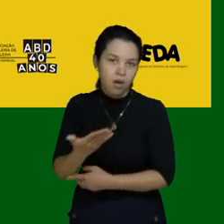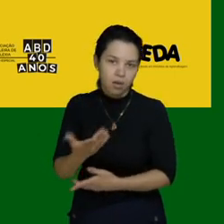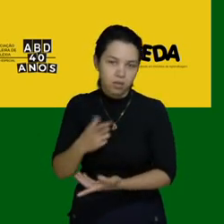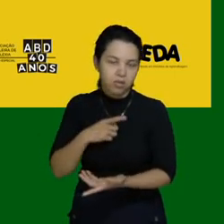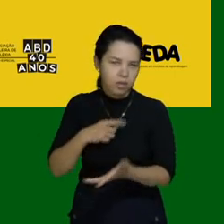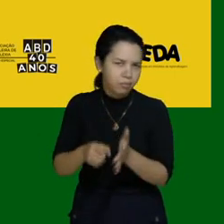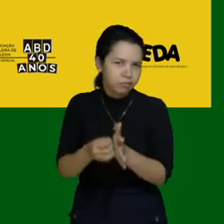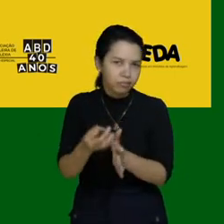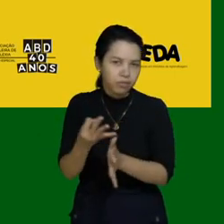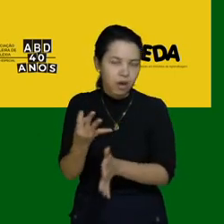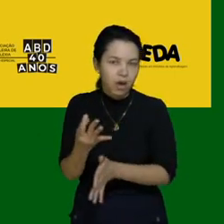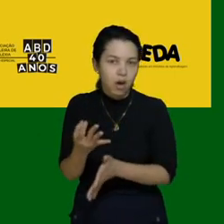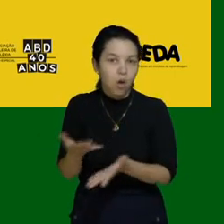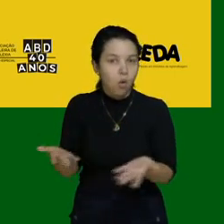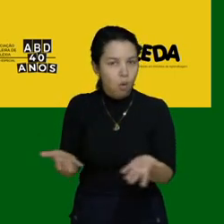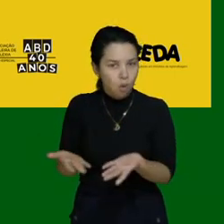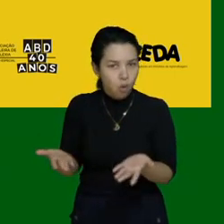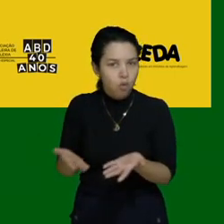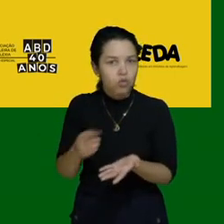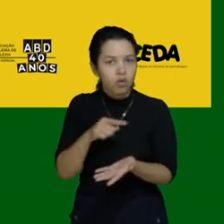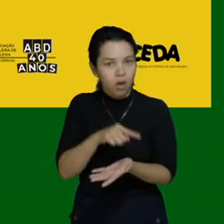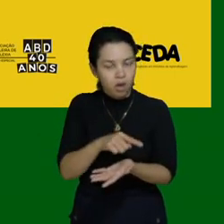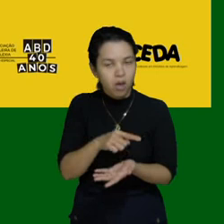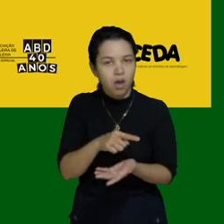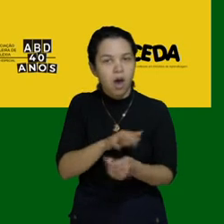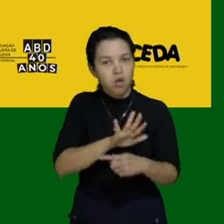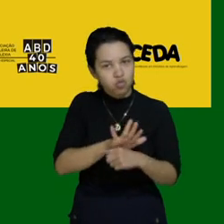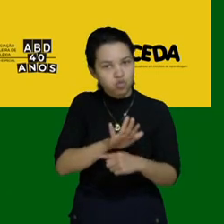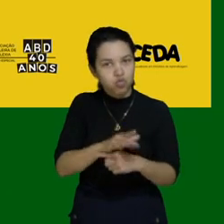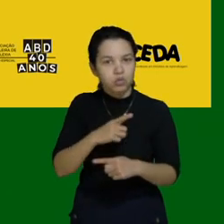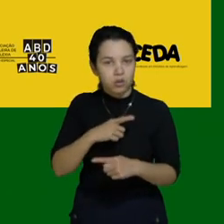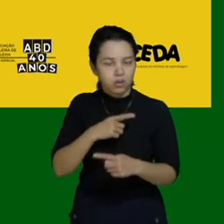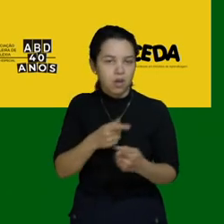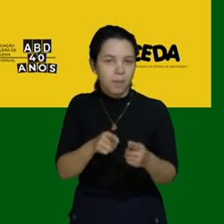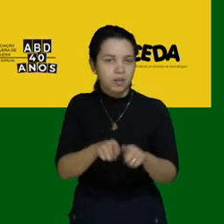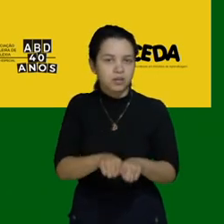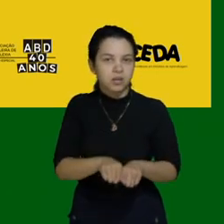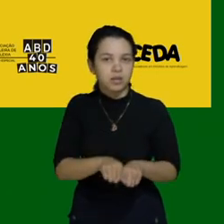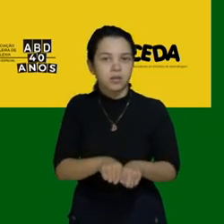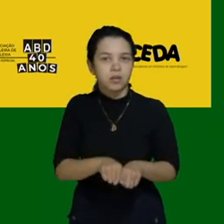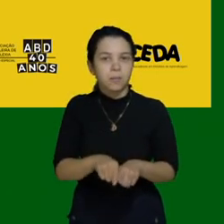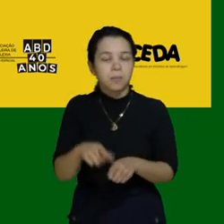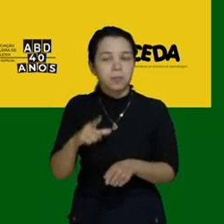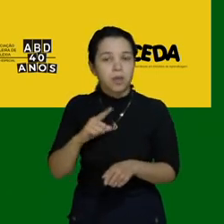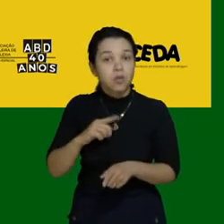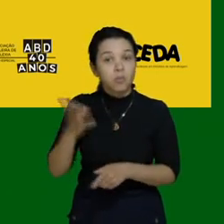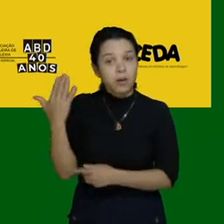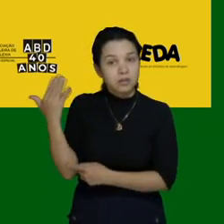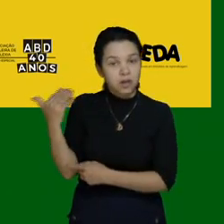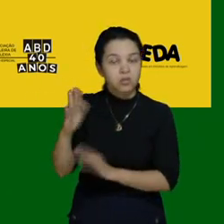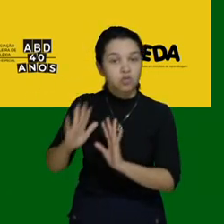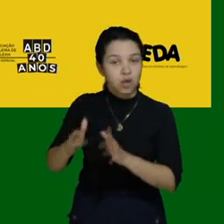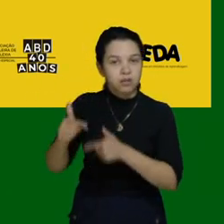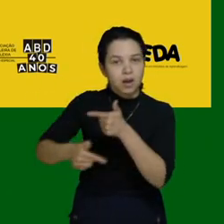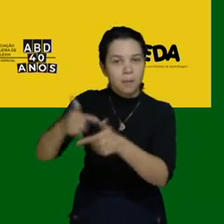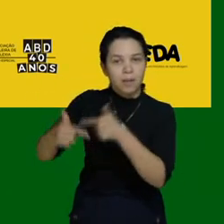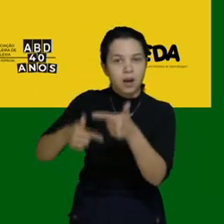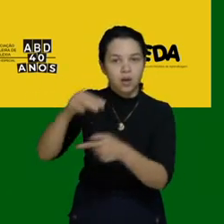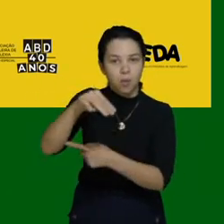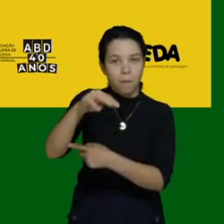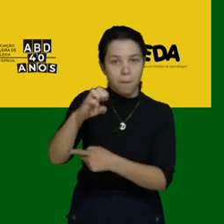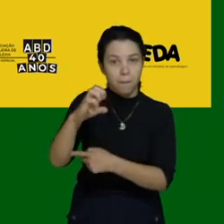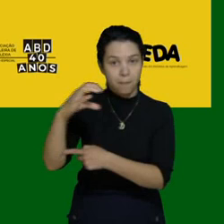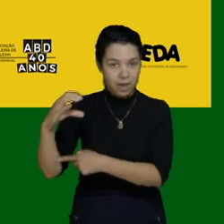dia já tão bem mais parceiros E durante o tempo eu fiz um trabalho no mec e o ministro da